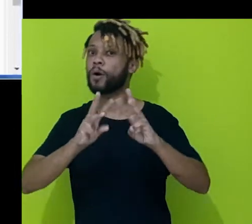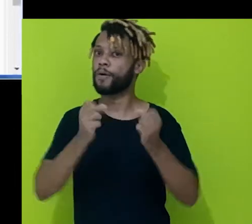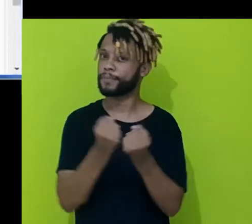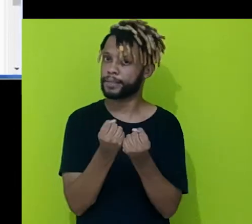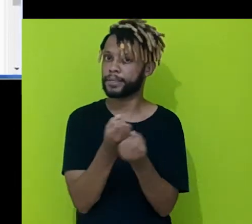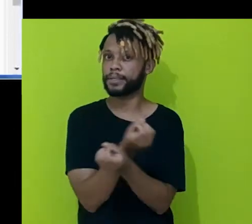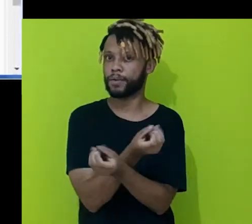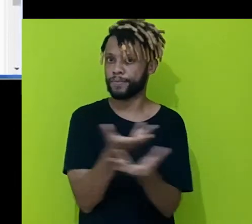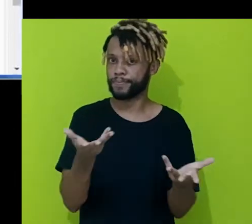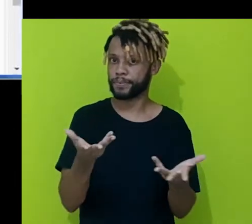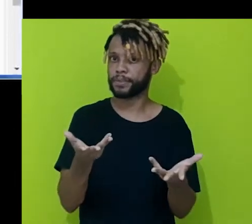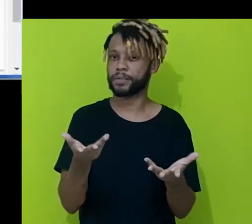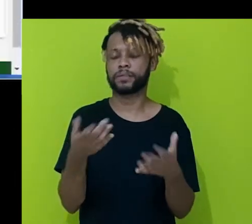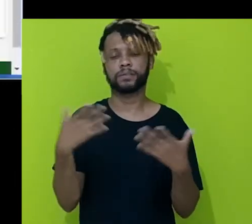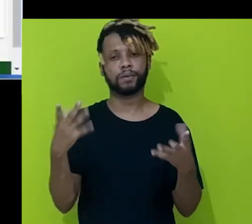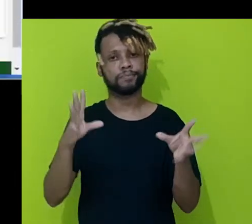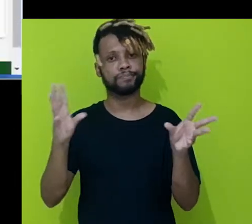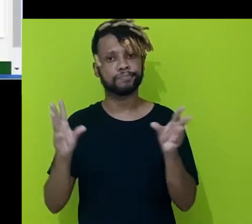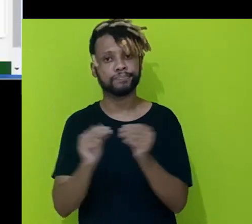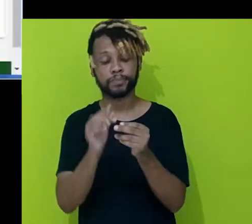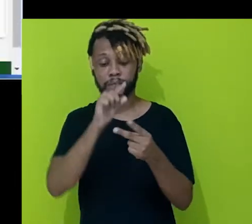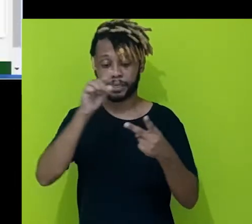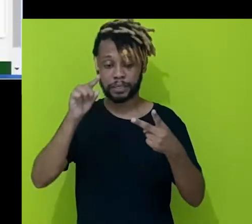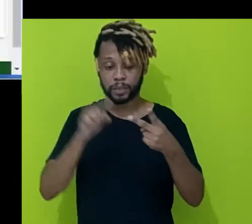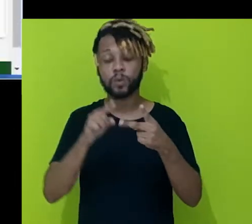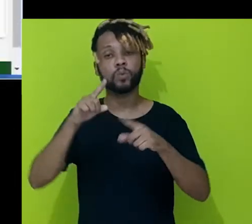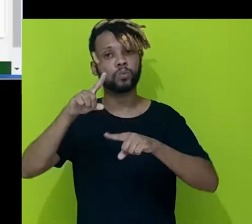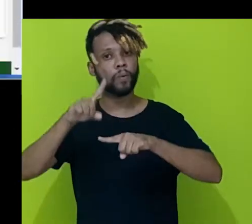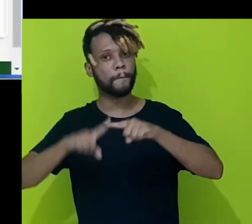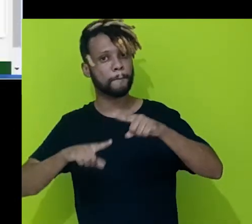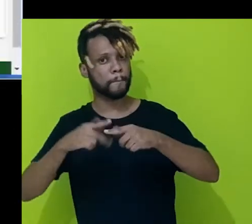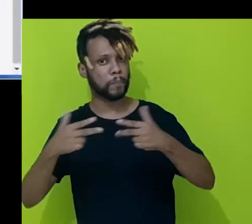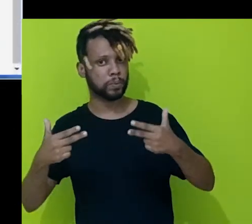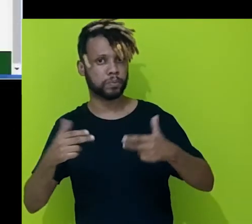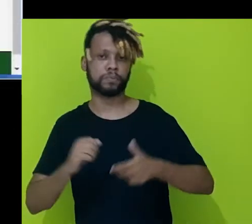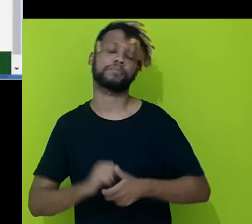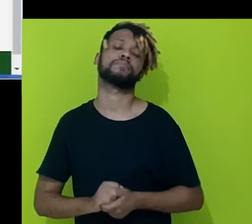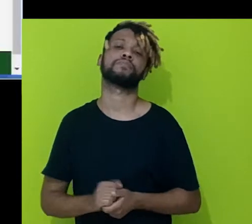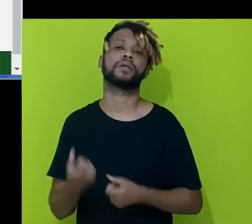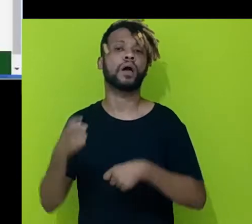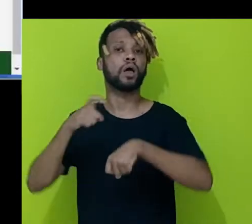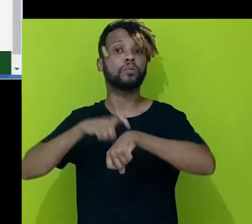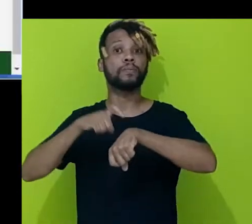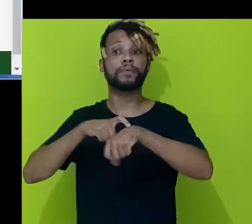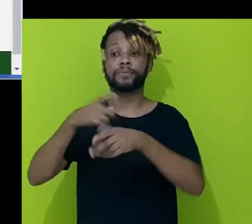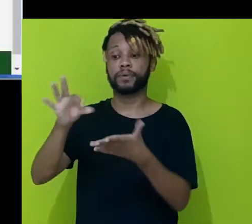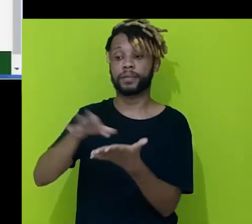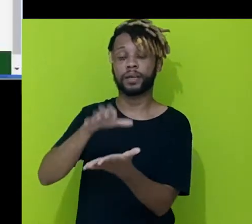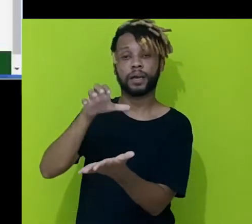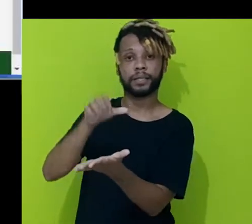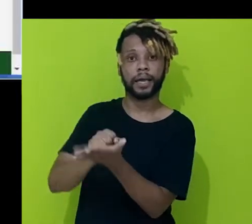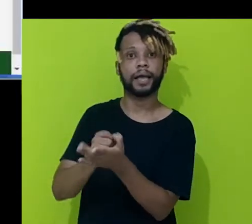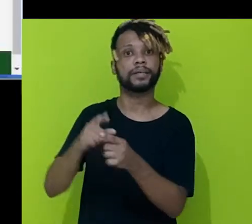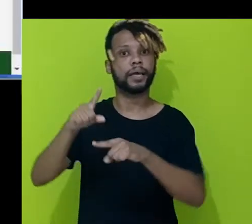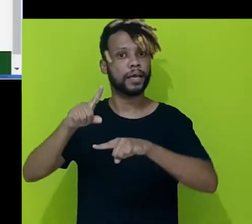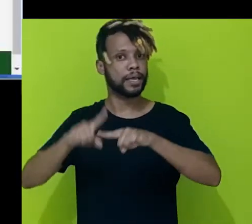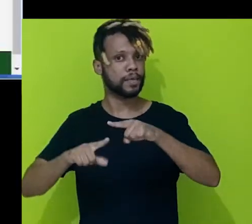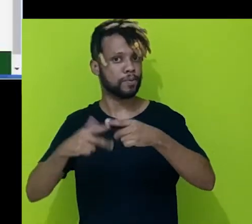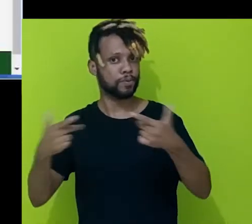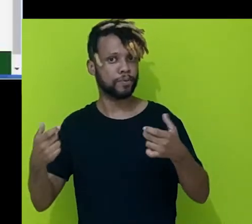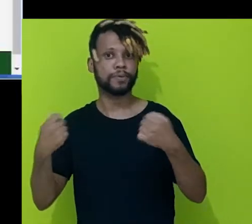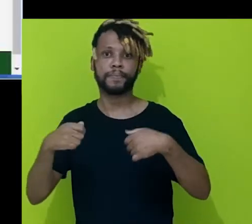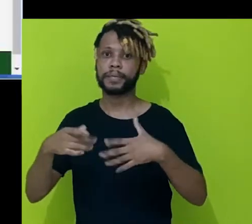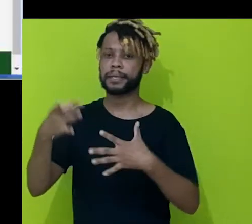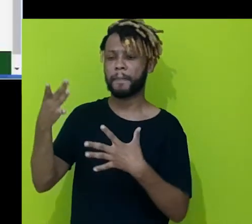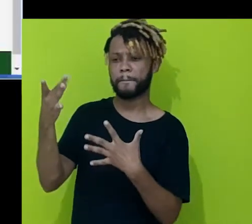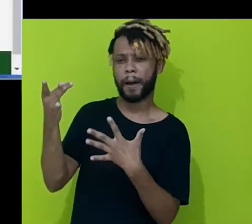será o seu segundo produto. Quando você cadastra esses produtos, você precisa